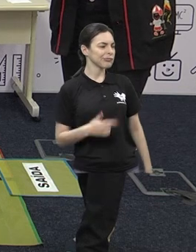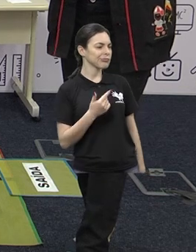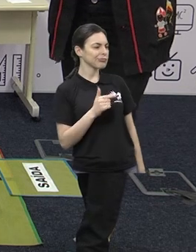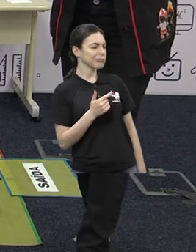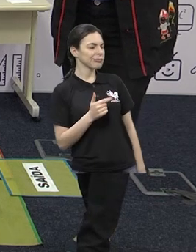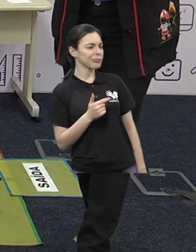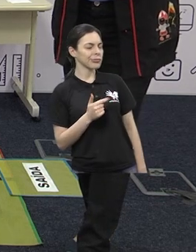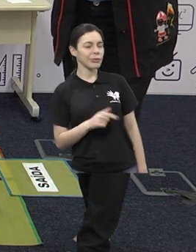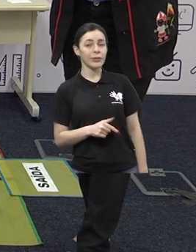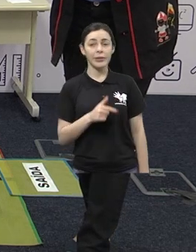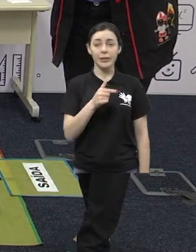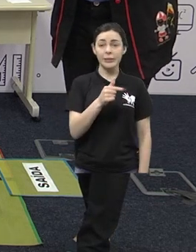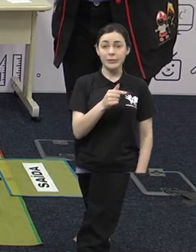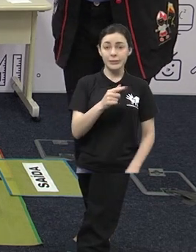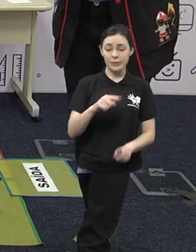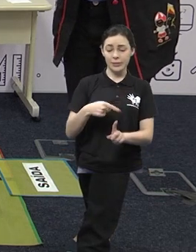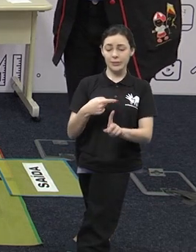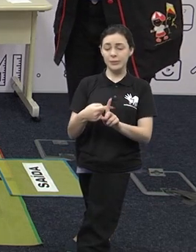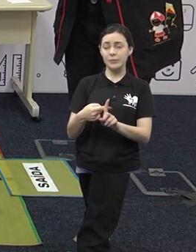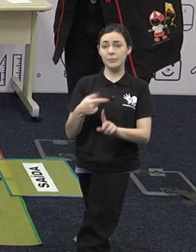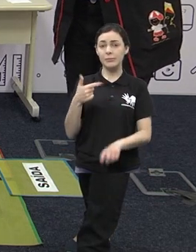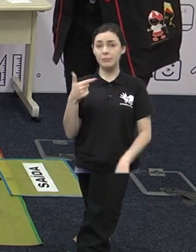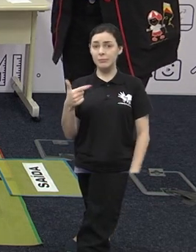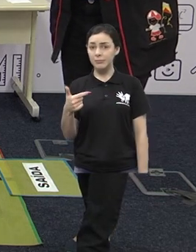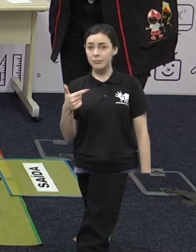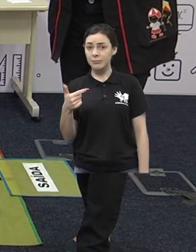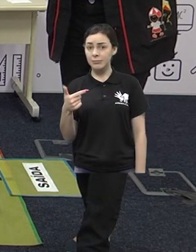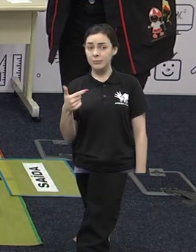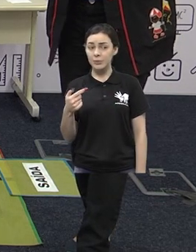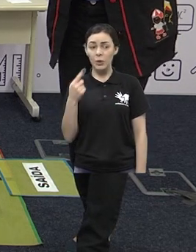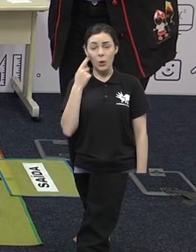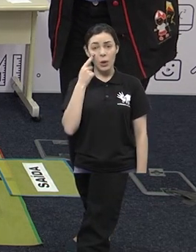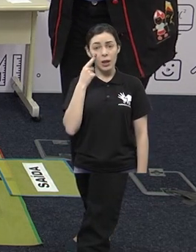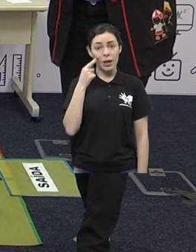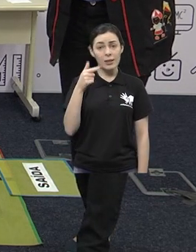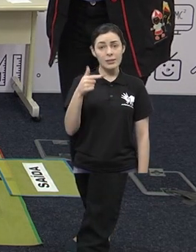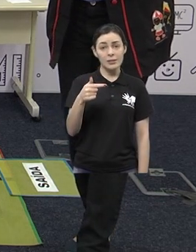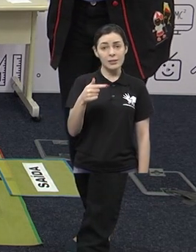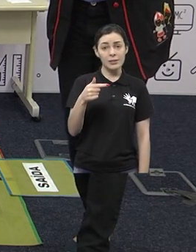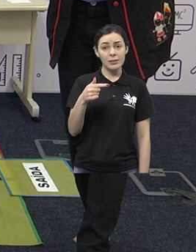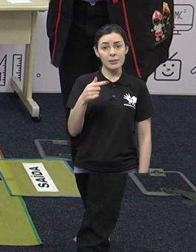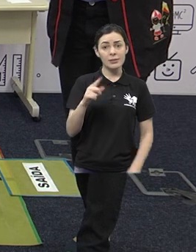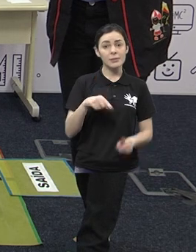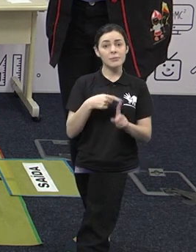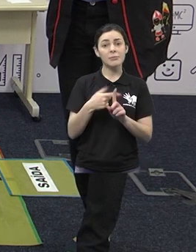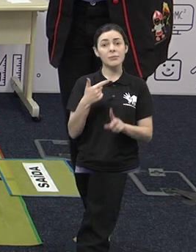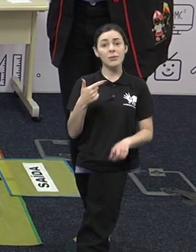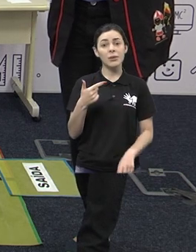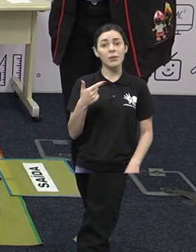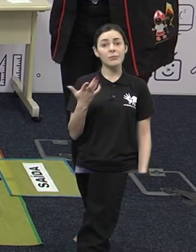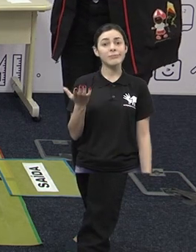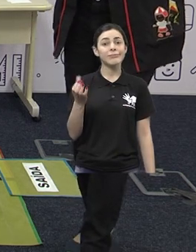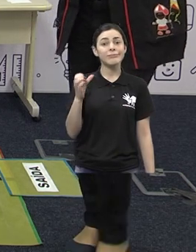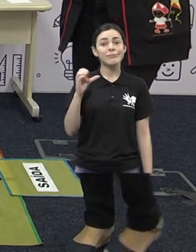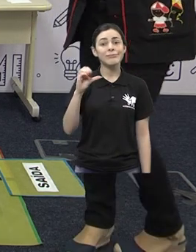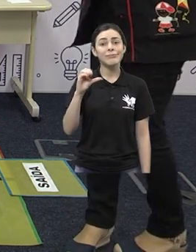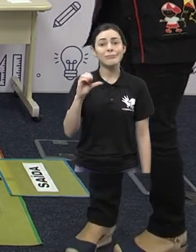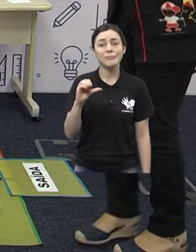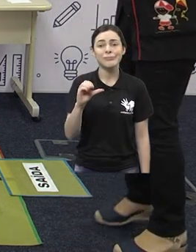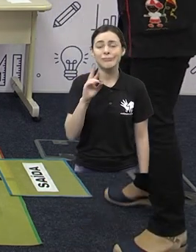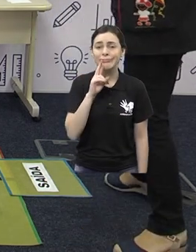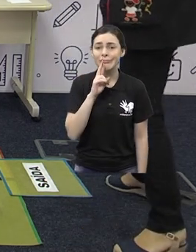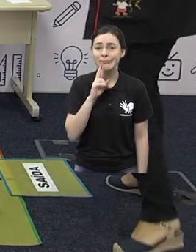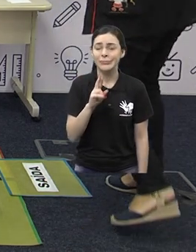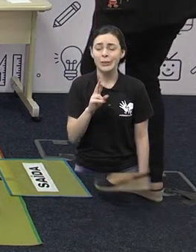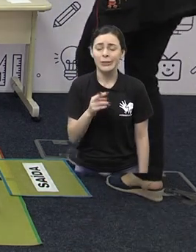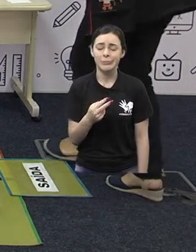Lu? 7 mais 2 é igual a? 9. 7. 8, 9. Não